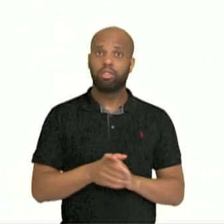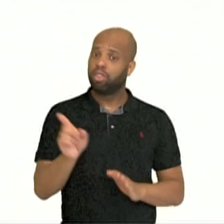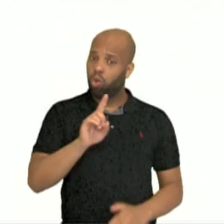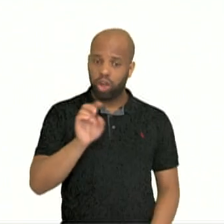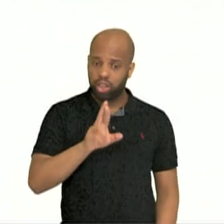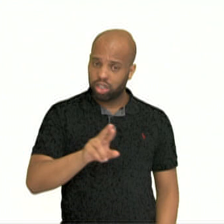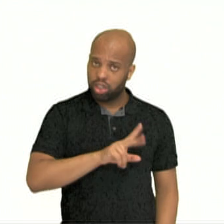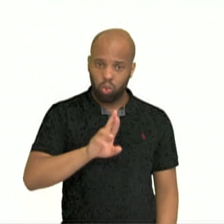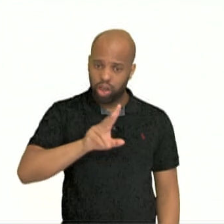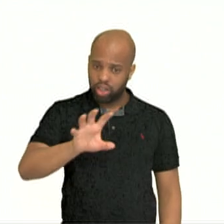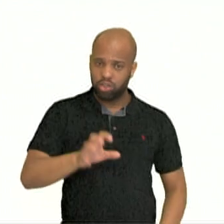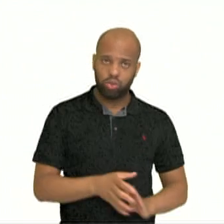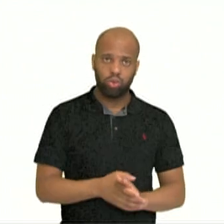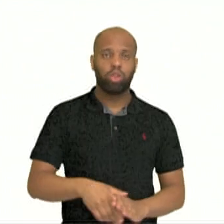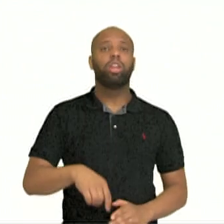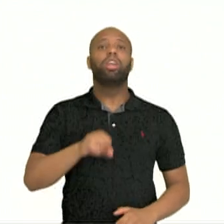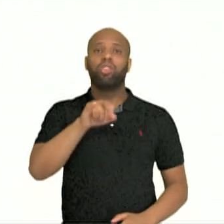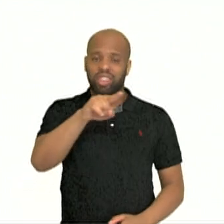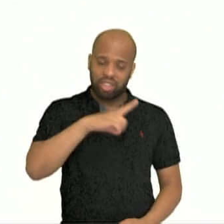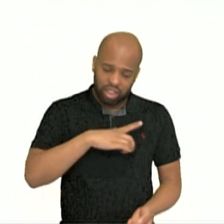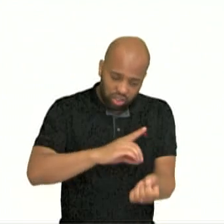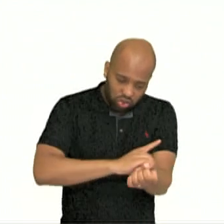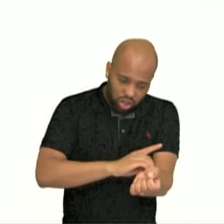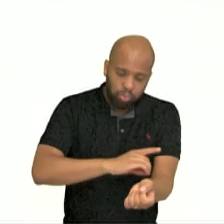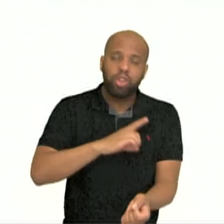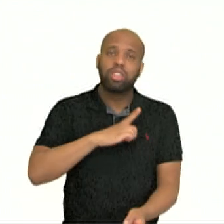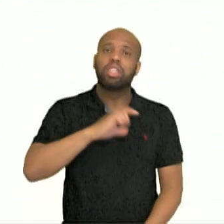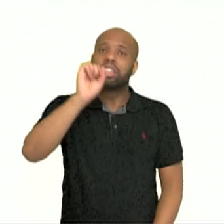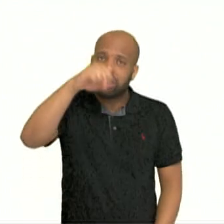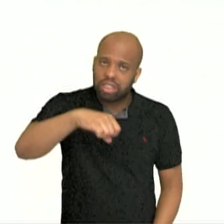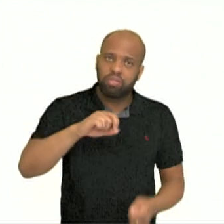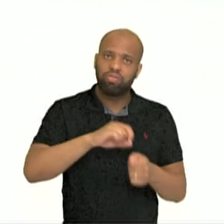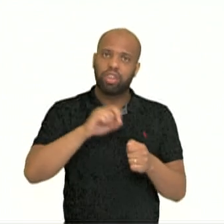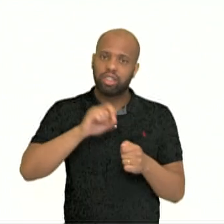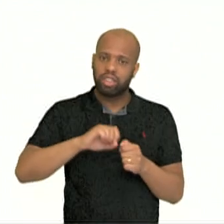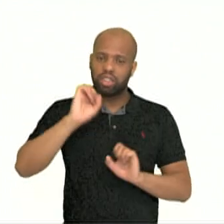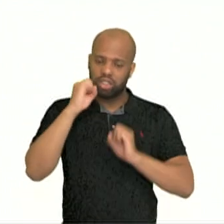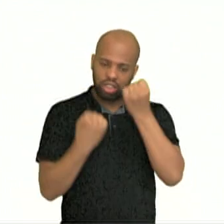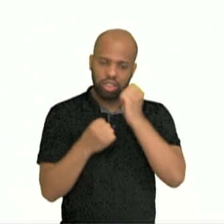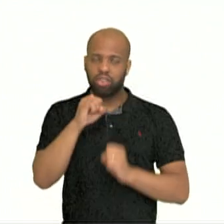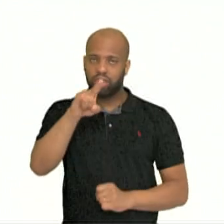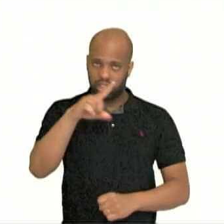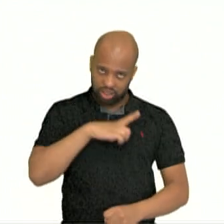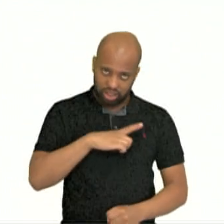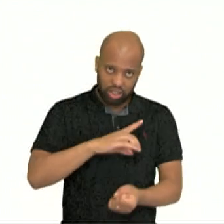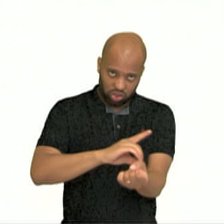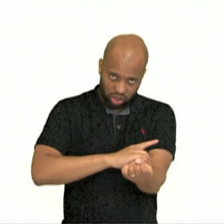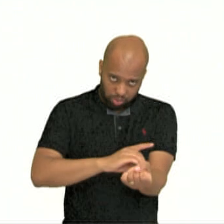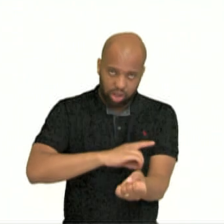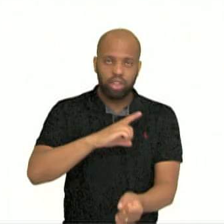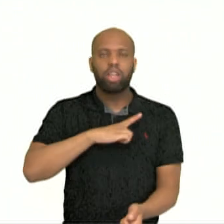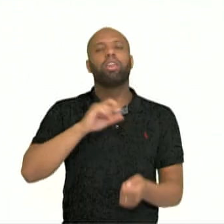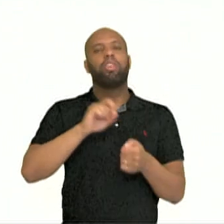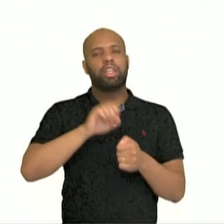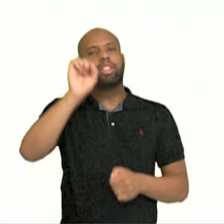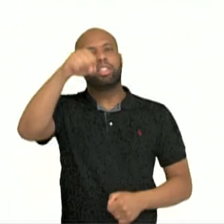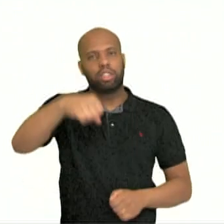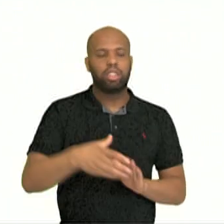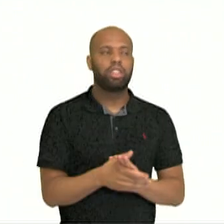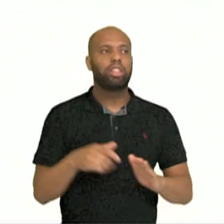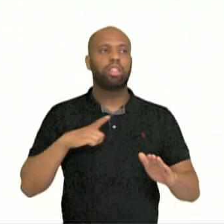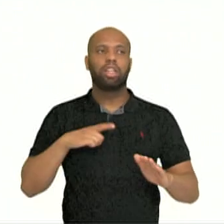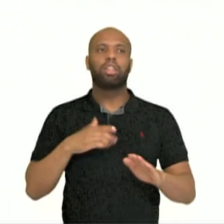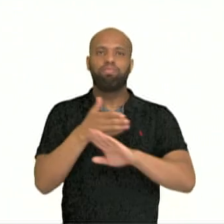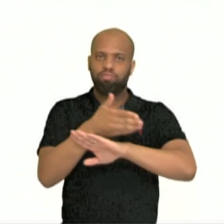Não! Aí que você tem que fazer, certo? Tem diabetes? Vai fazer exercício físico sim, vai participar das aulas